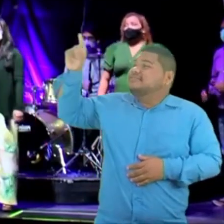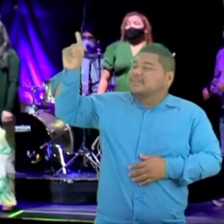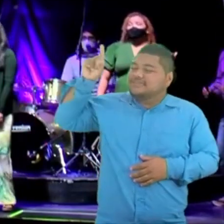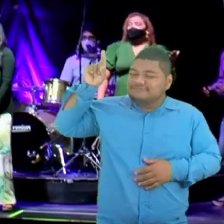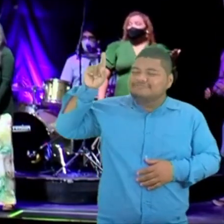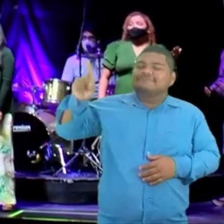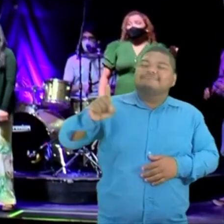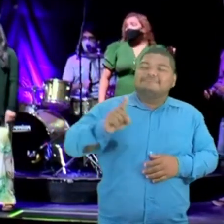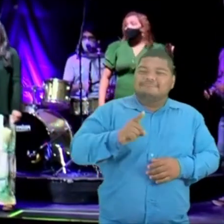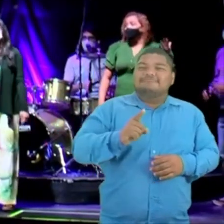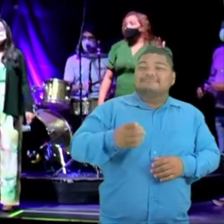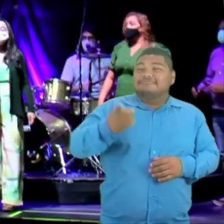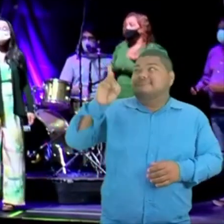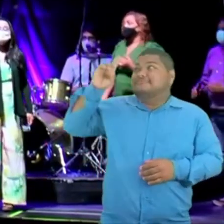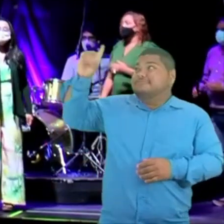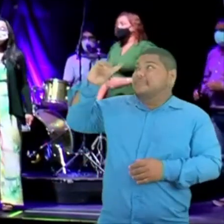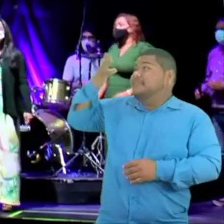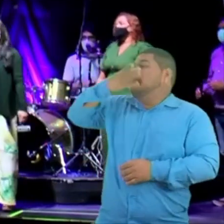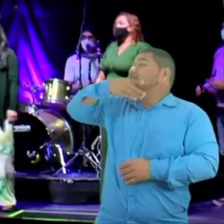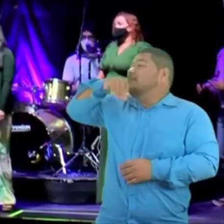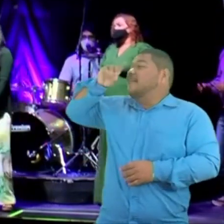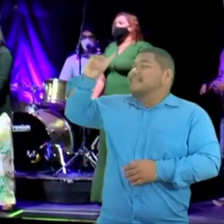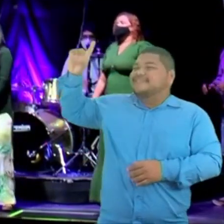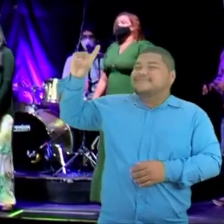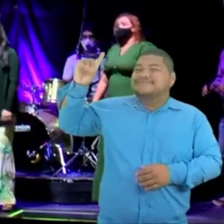ele é filho de Deus,